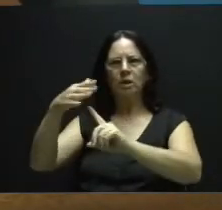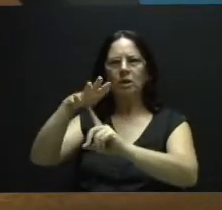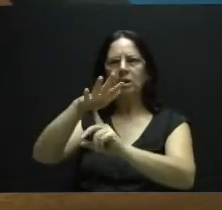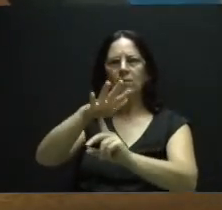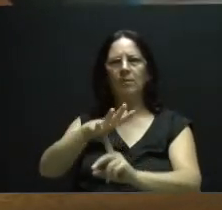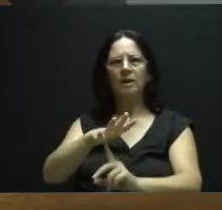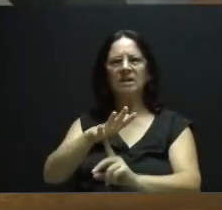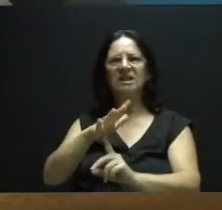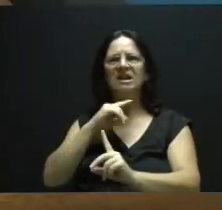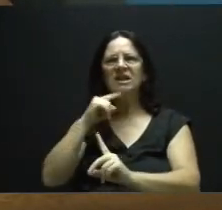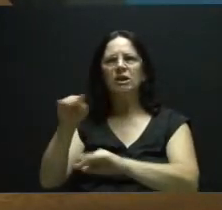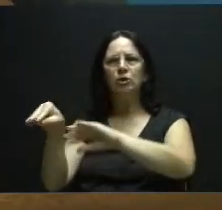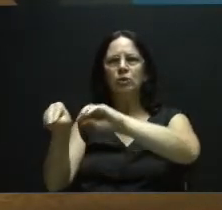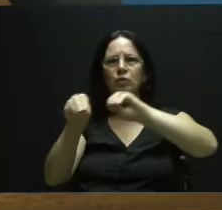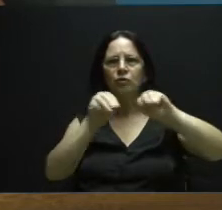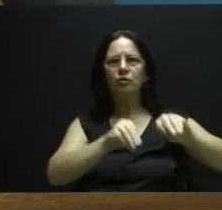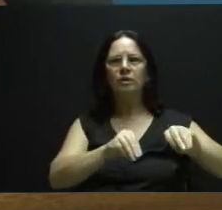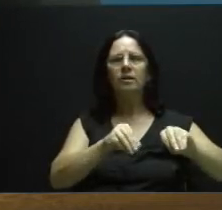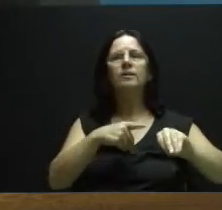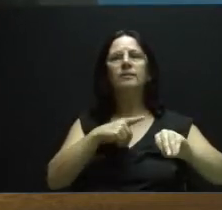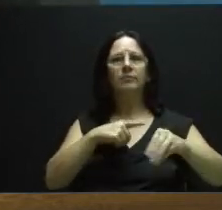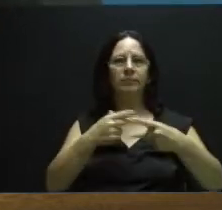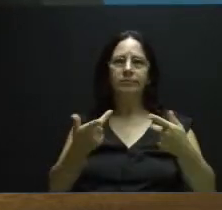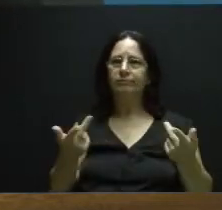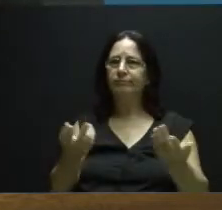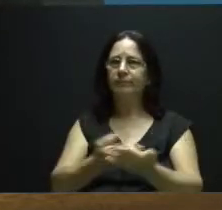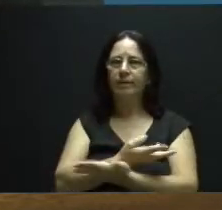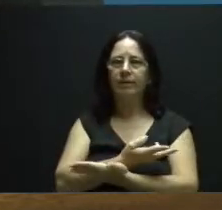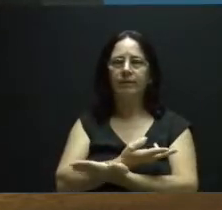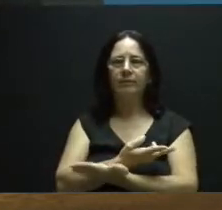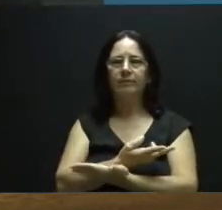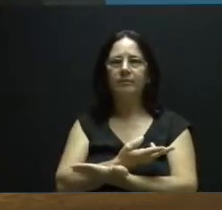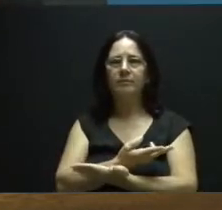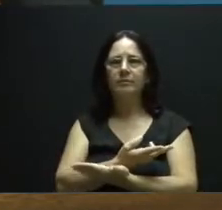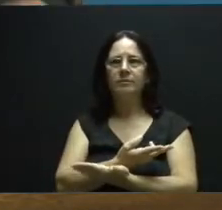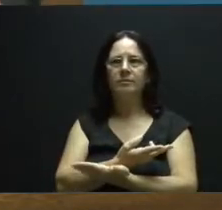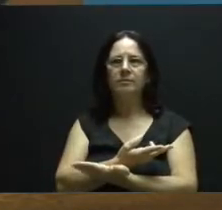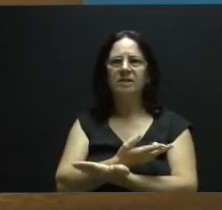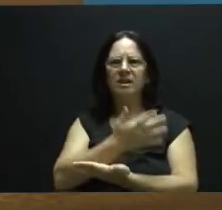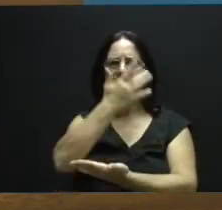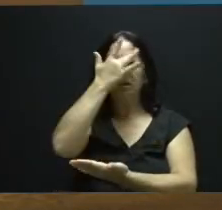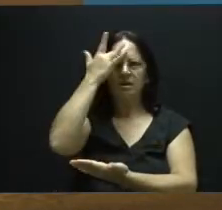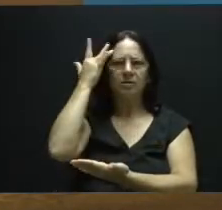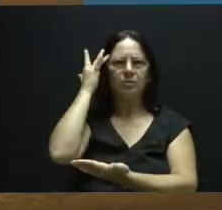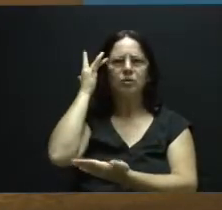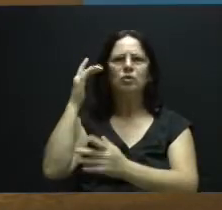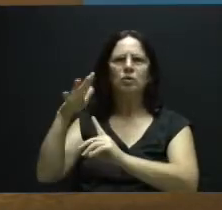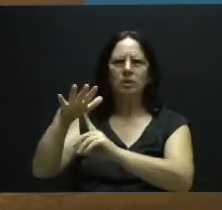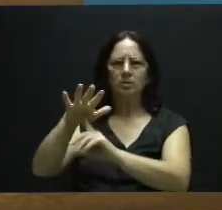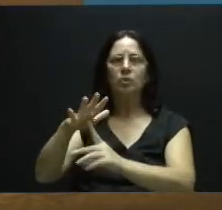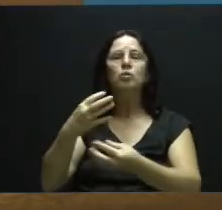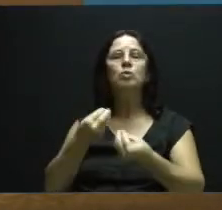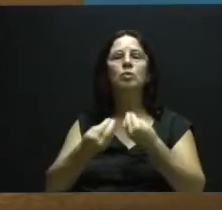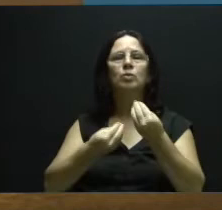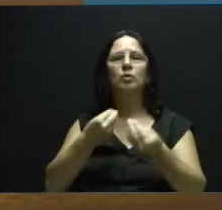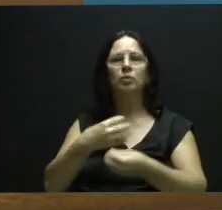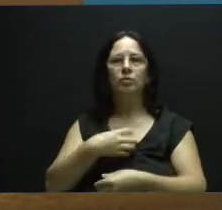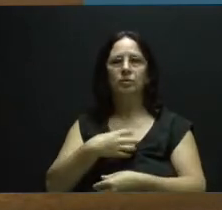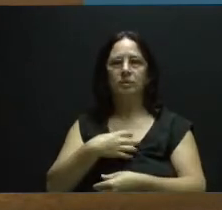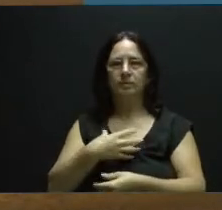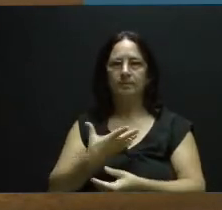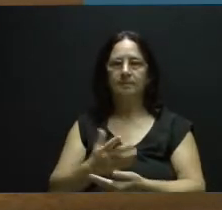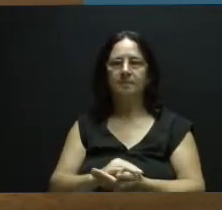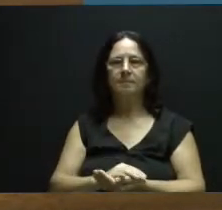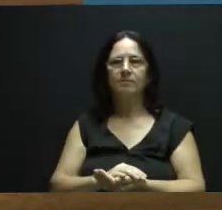ninguém tira eles dali existe alguma coisa que está errada os senhores essas pessoas deviam ser de que forma que como devemos